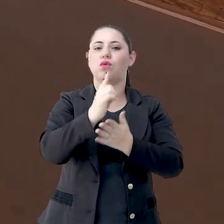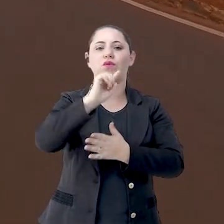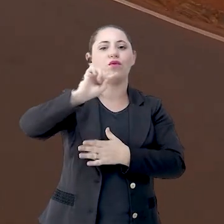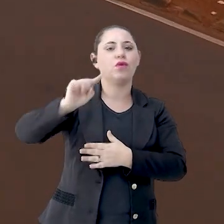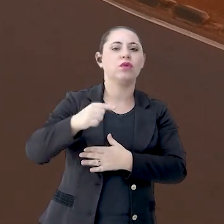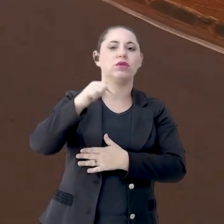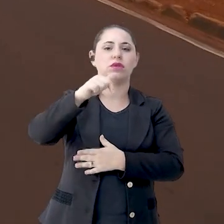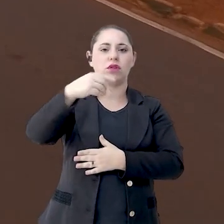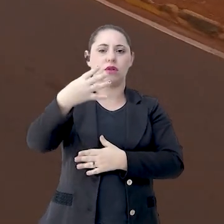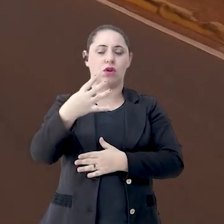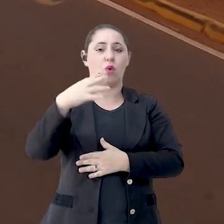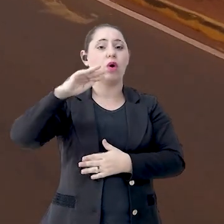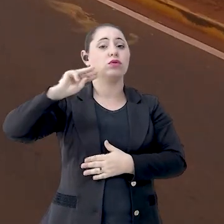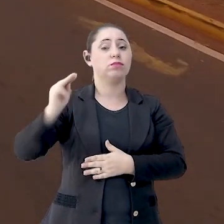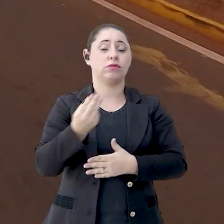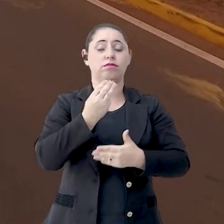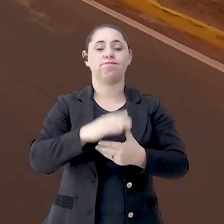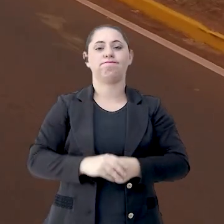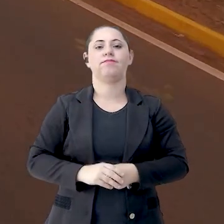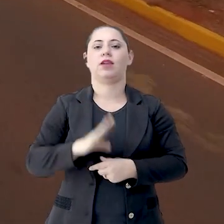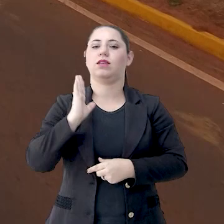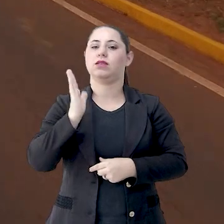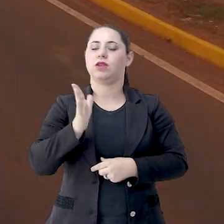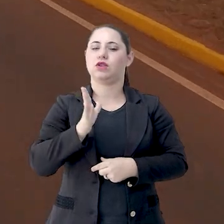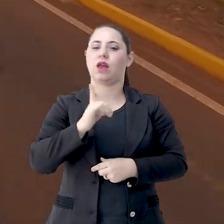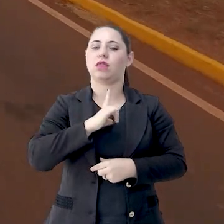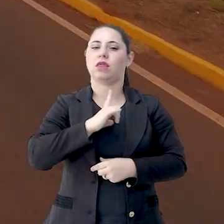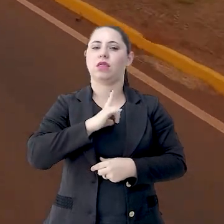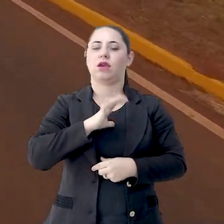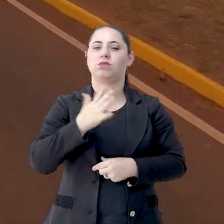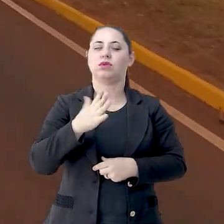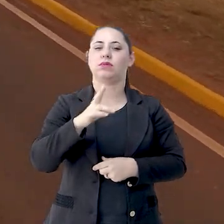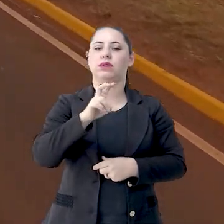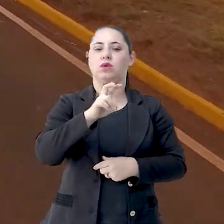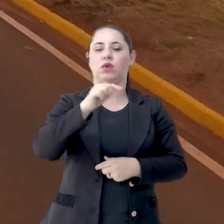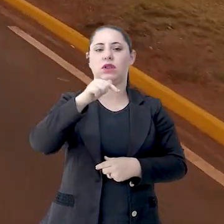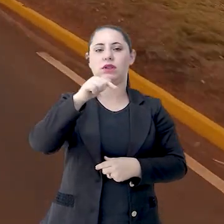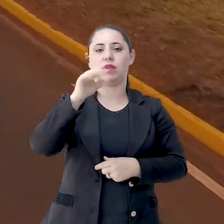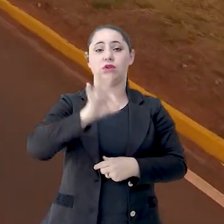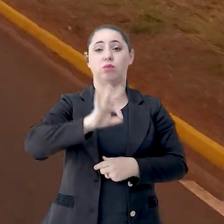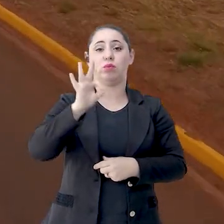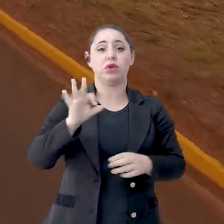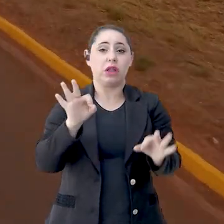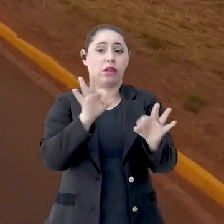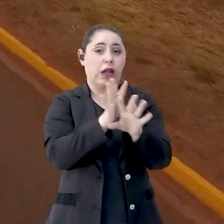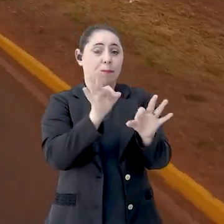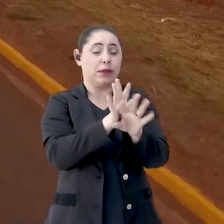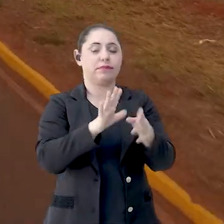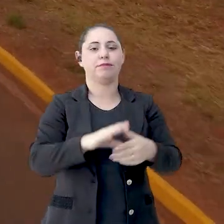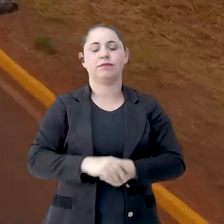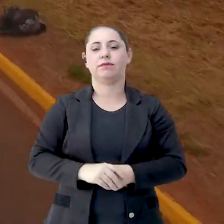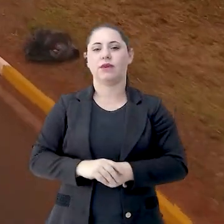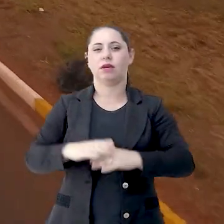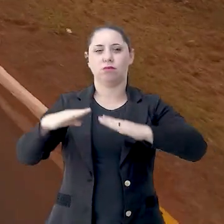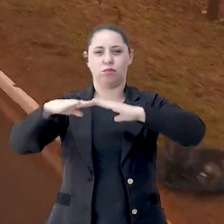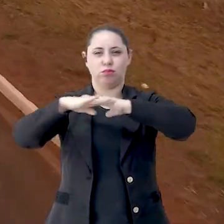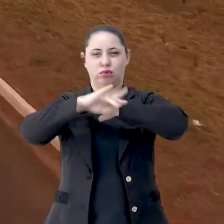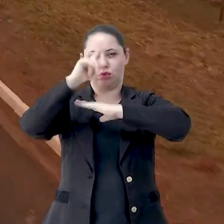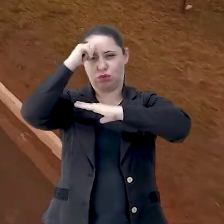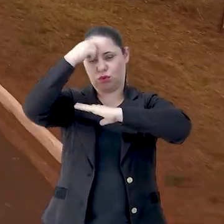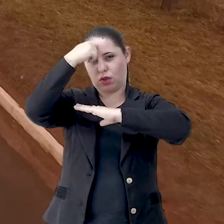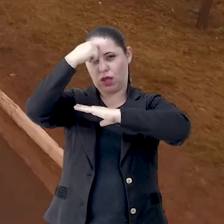pavimentação da rodovia MS 223 entre Figueirão e Costa Rica avança em duas